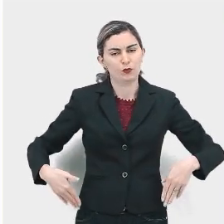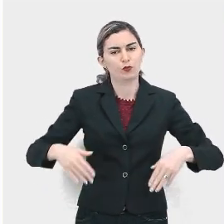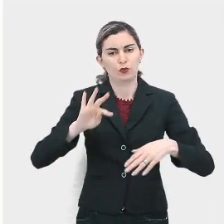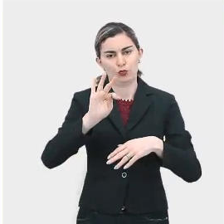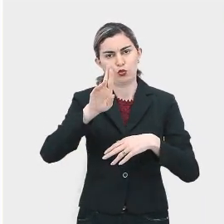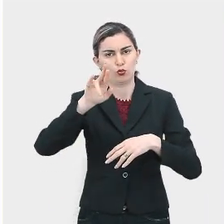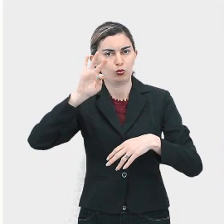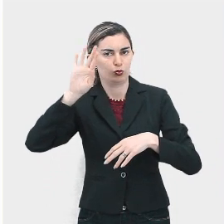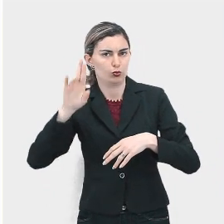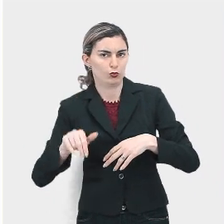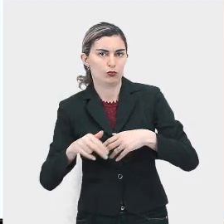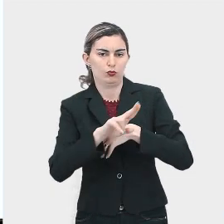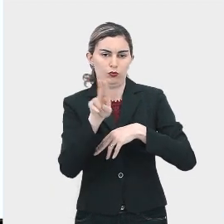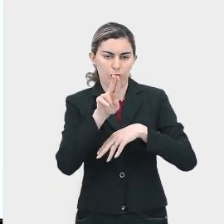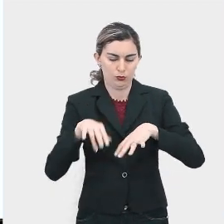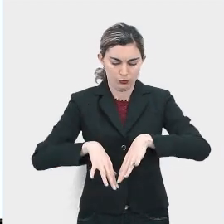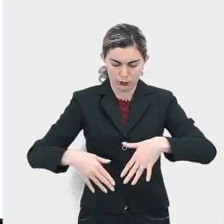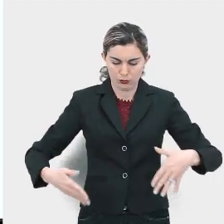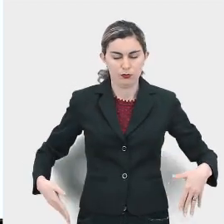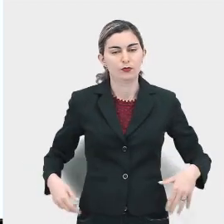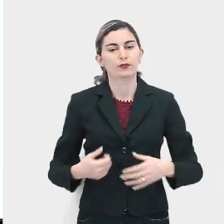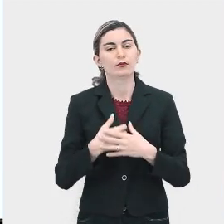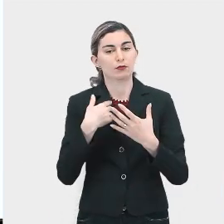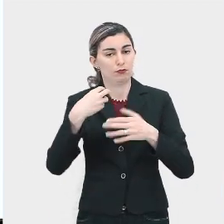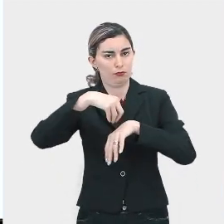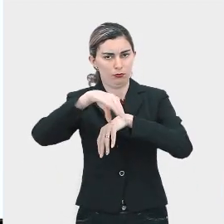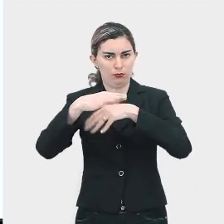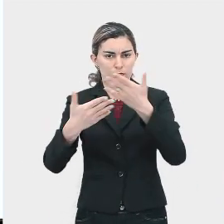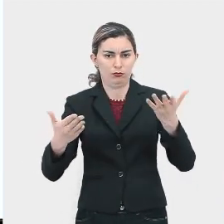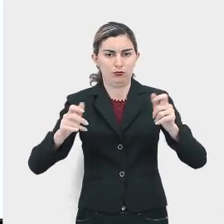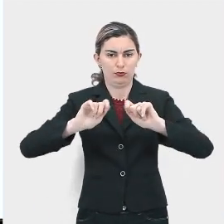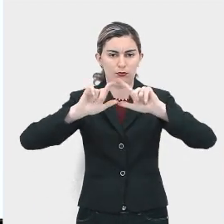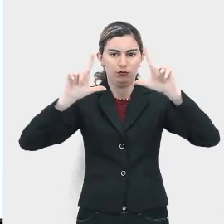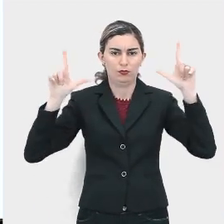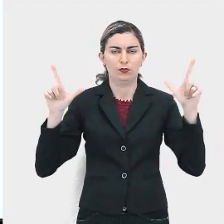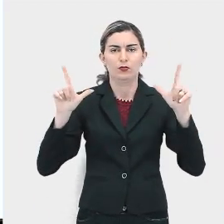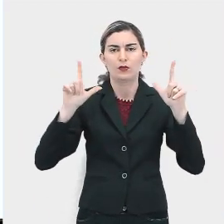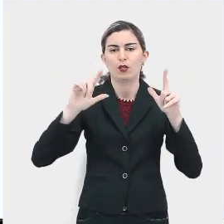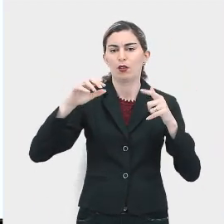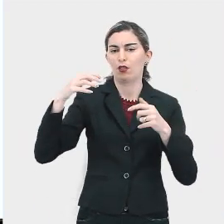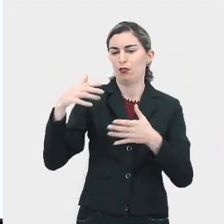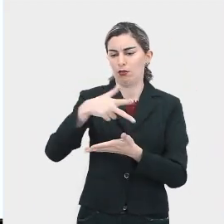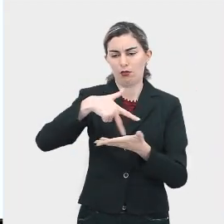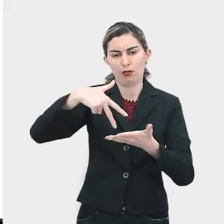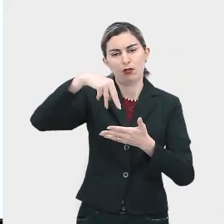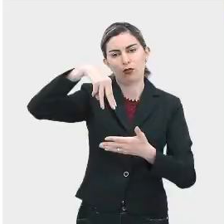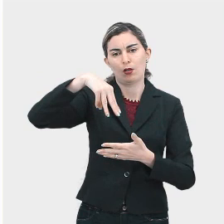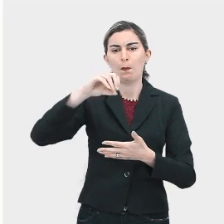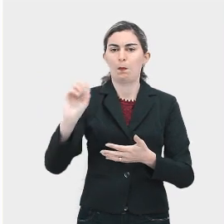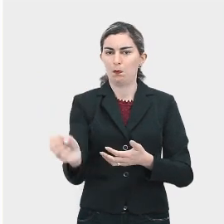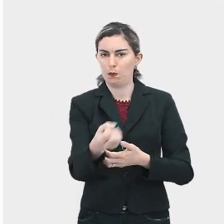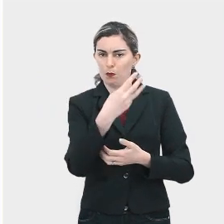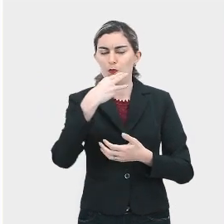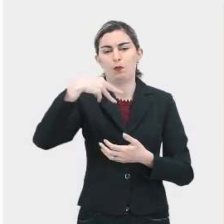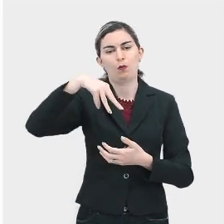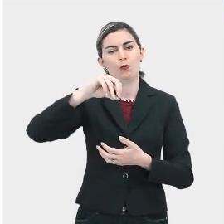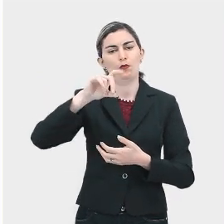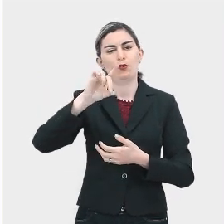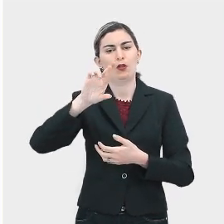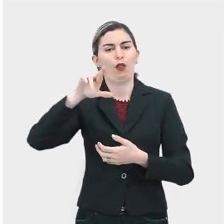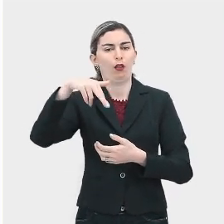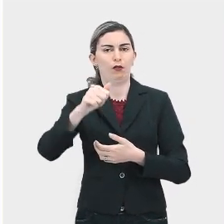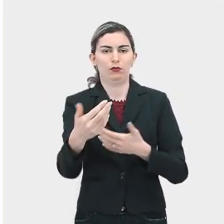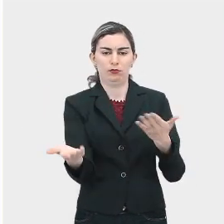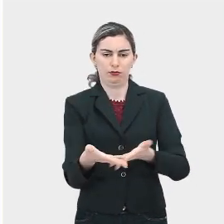chama de tutu. Agora eu trago para vocês na tela a dança moderna. Ô professora,